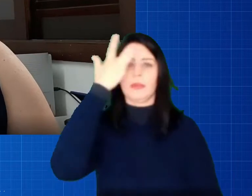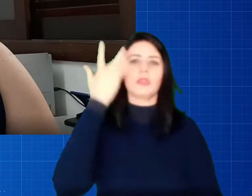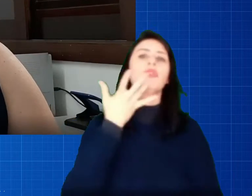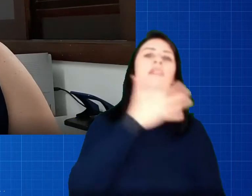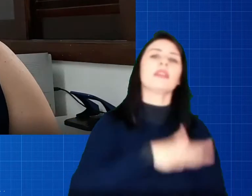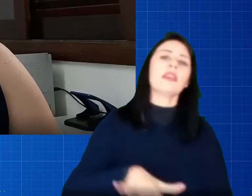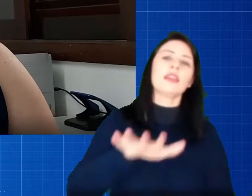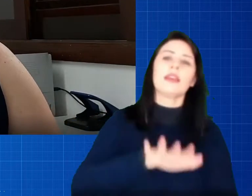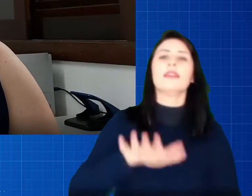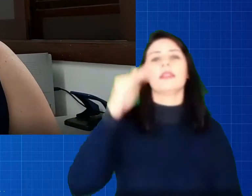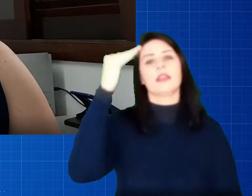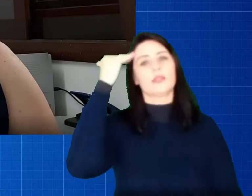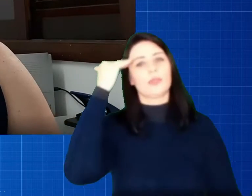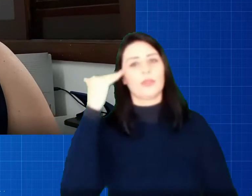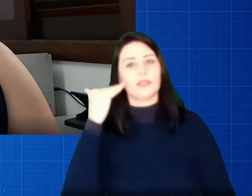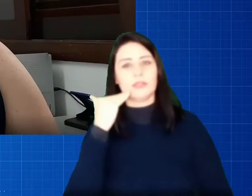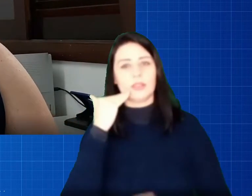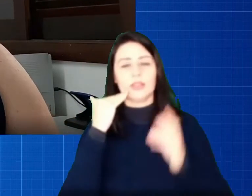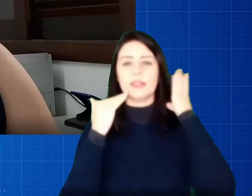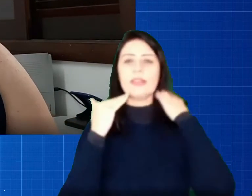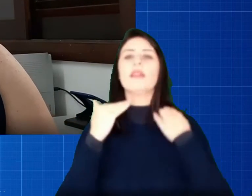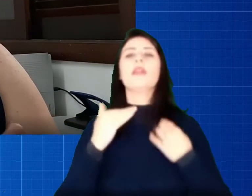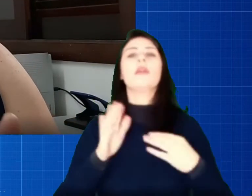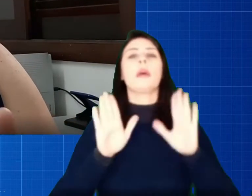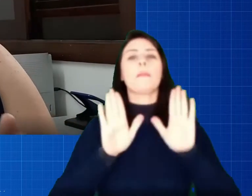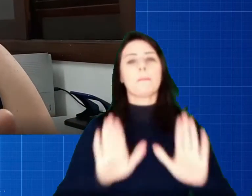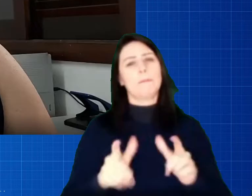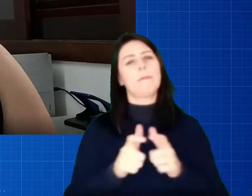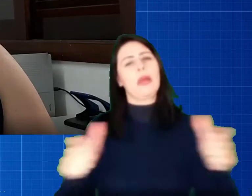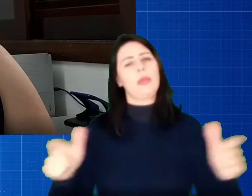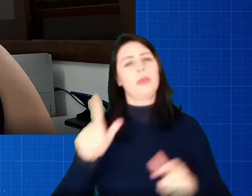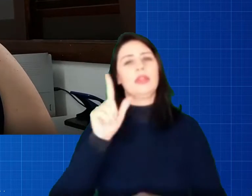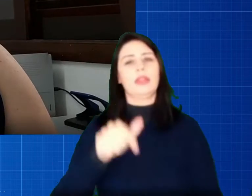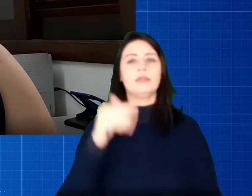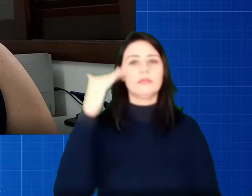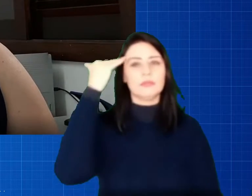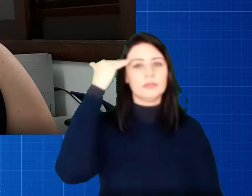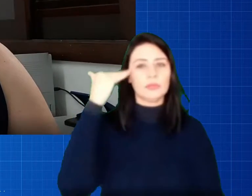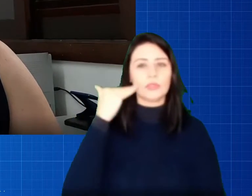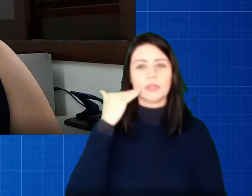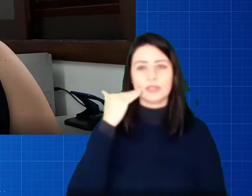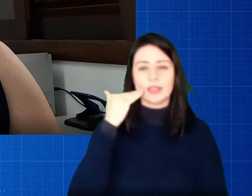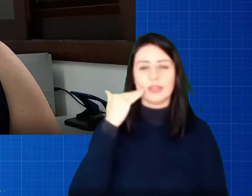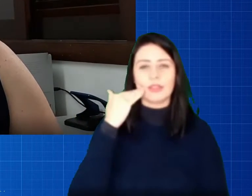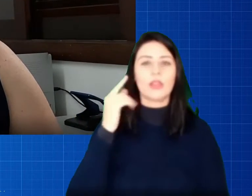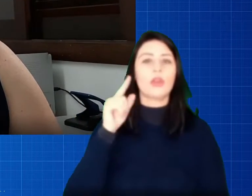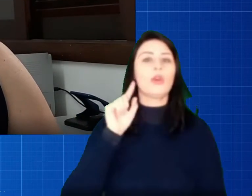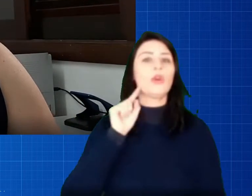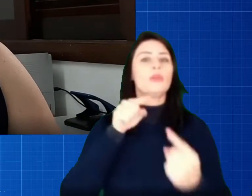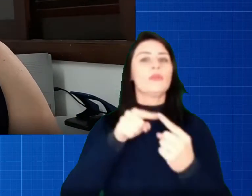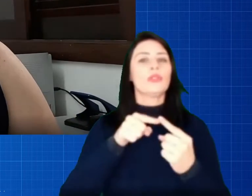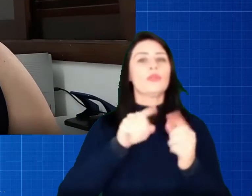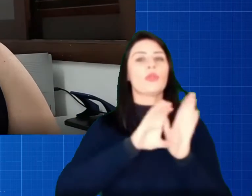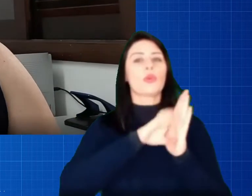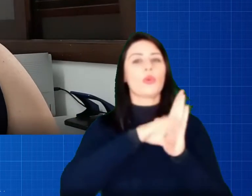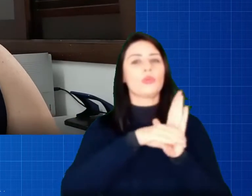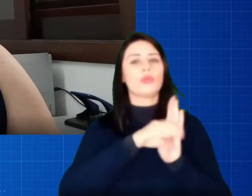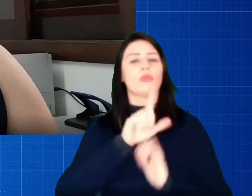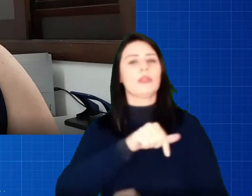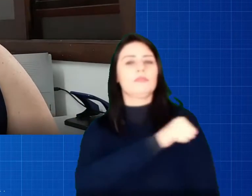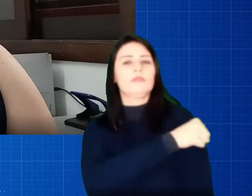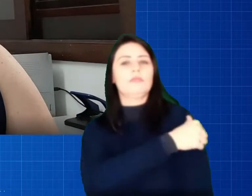por crianças e adolescentes, mais por adolescentes, para realizar consulta